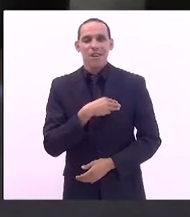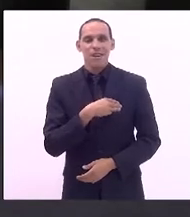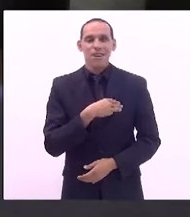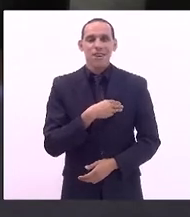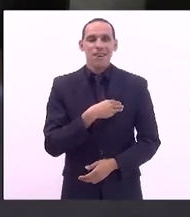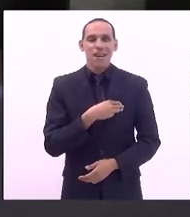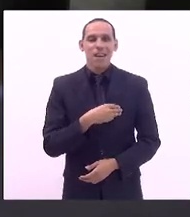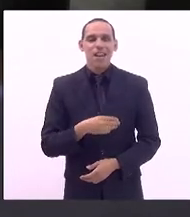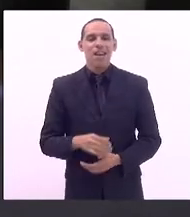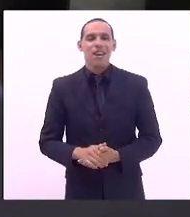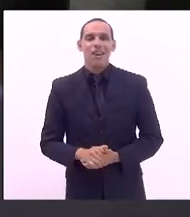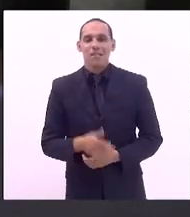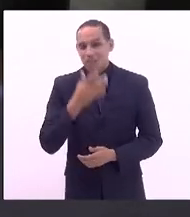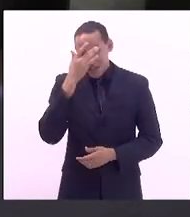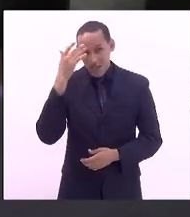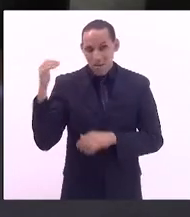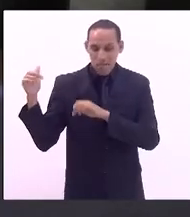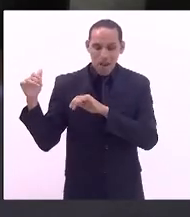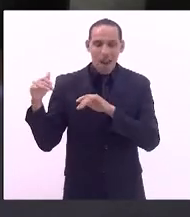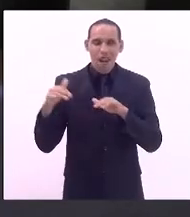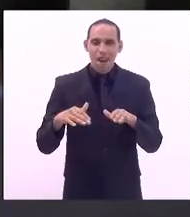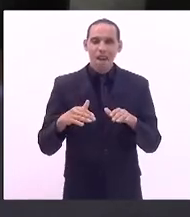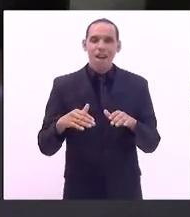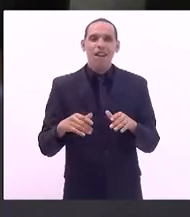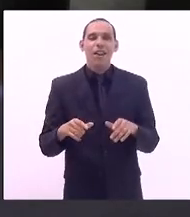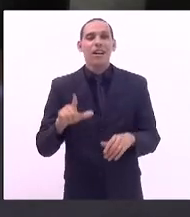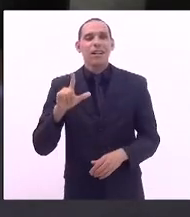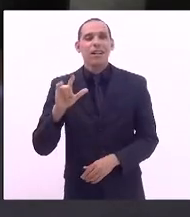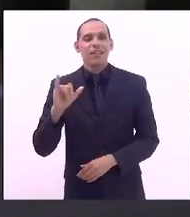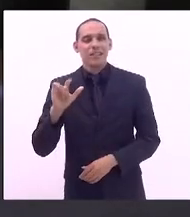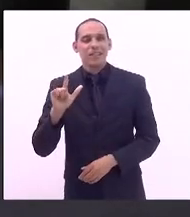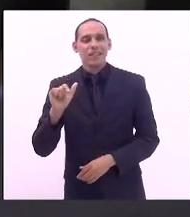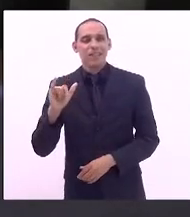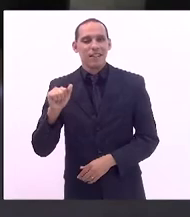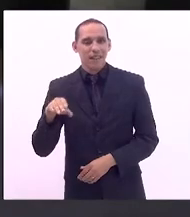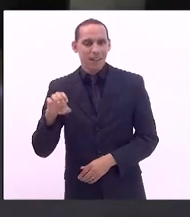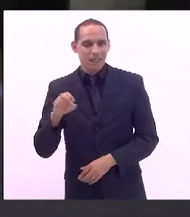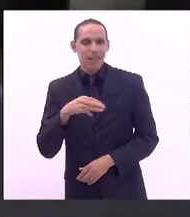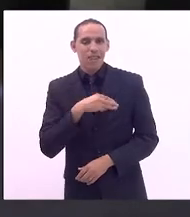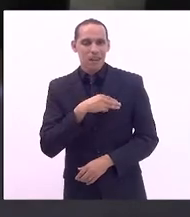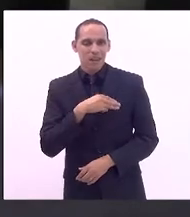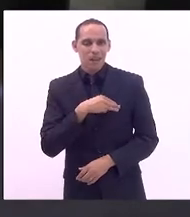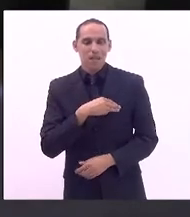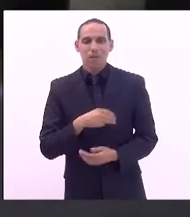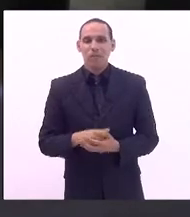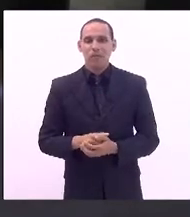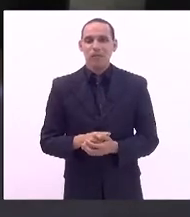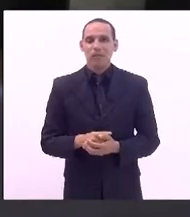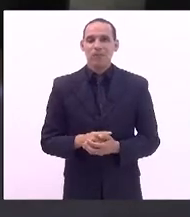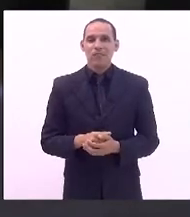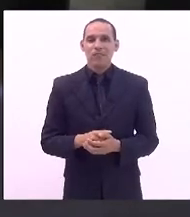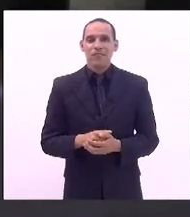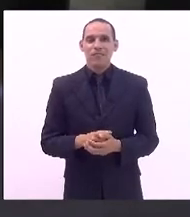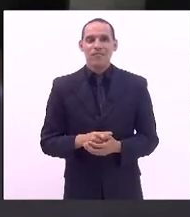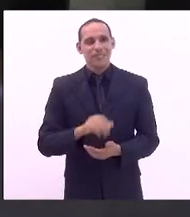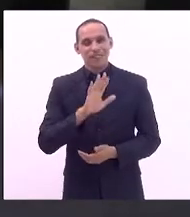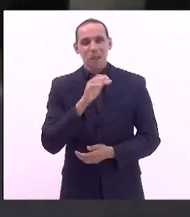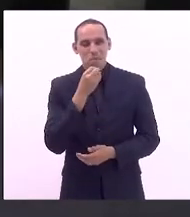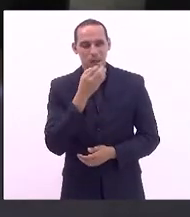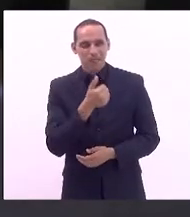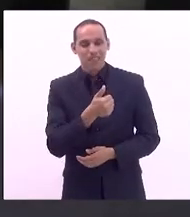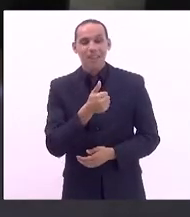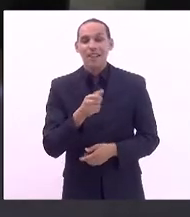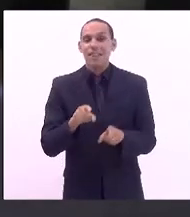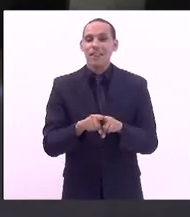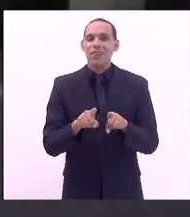obreiros que vieram também prestigiar missionária Eliane que está aqui presente presente a missionária tudo bom